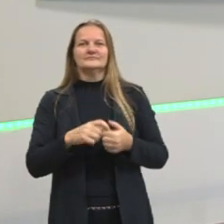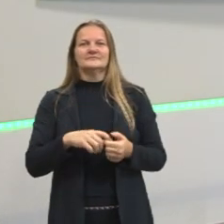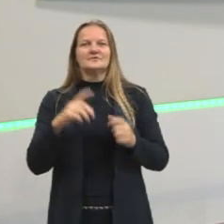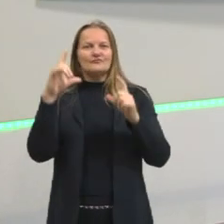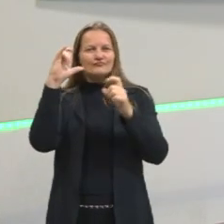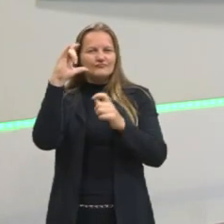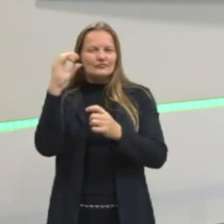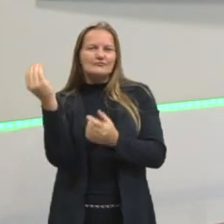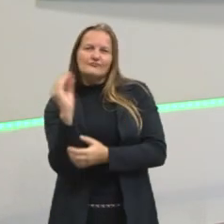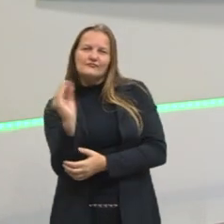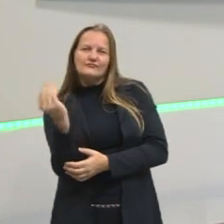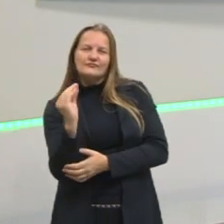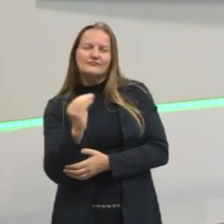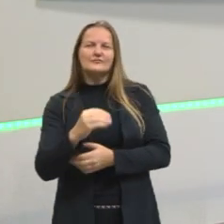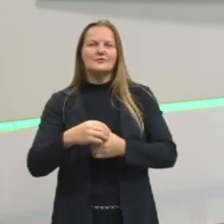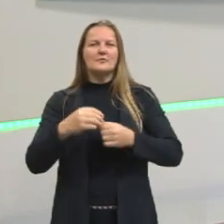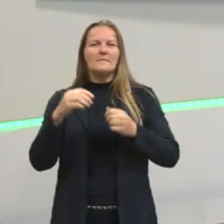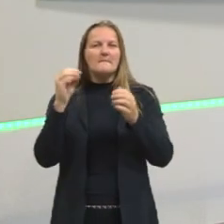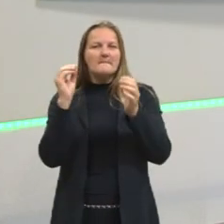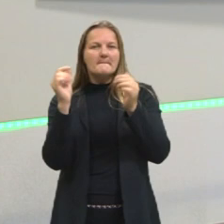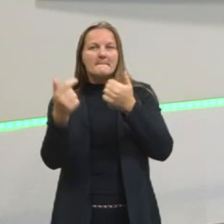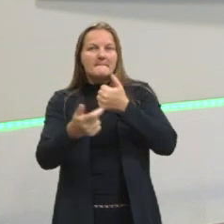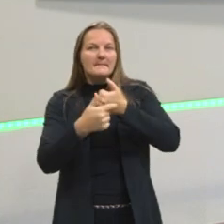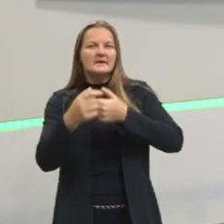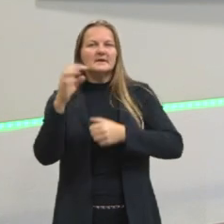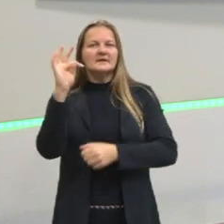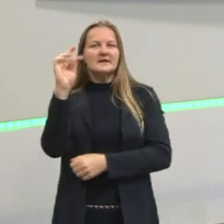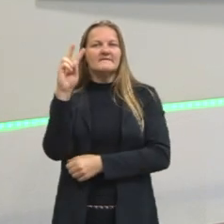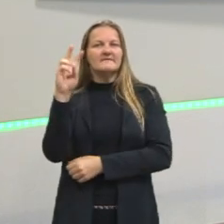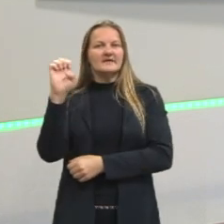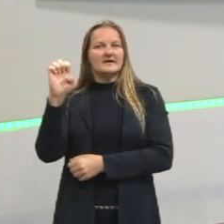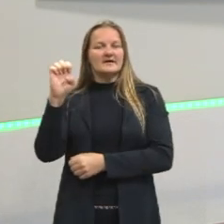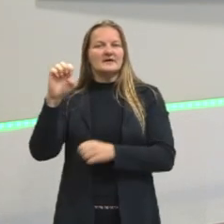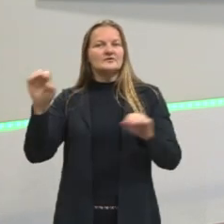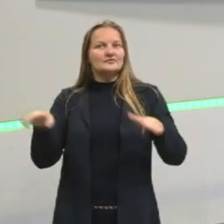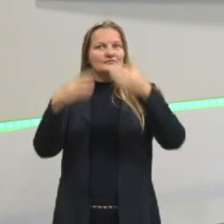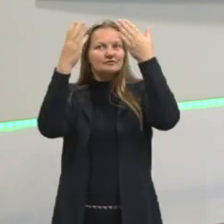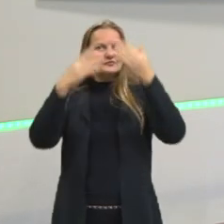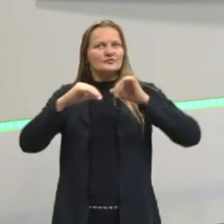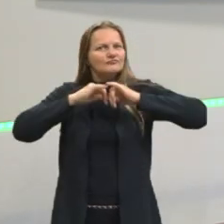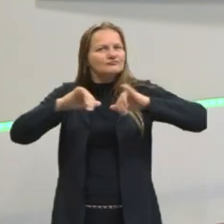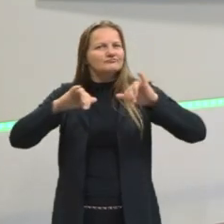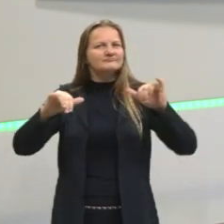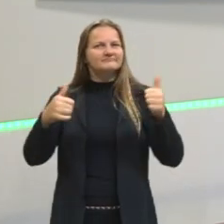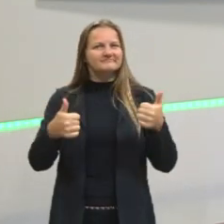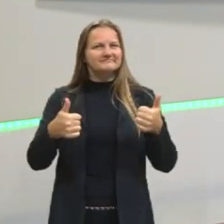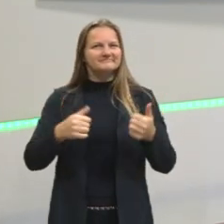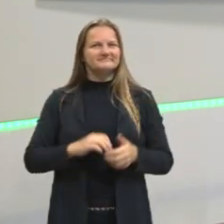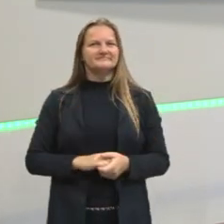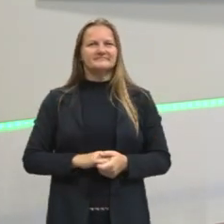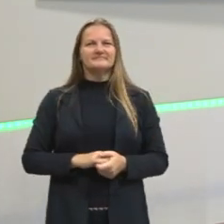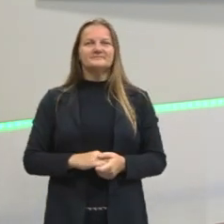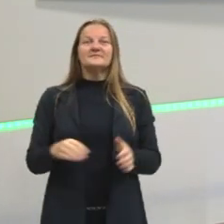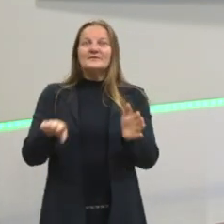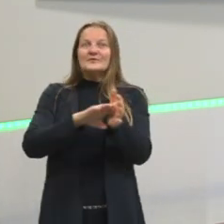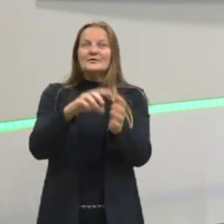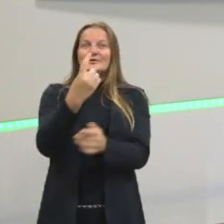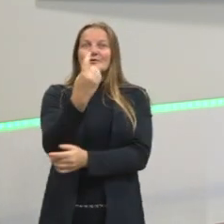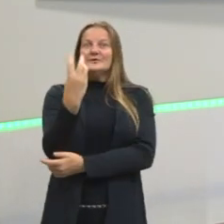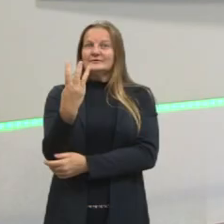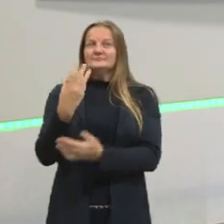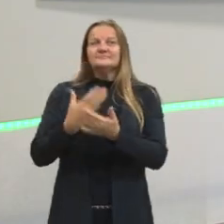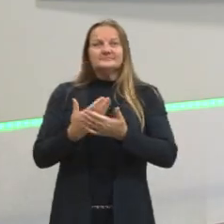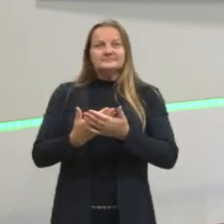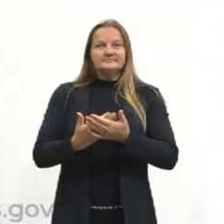posso insol marquinha TV marquinha Seduc Vamos divulgar esse projeto bacana E chegamos a nossa